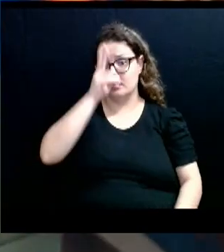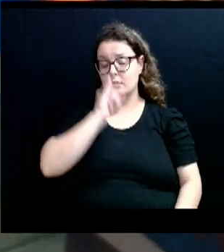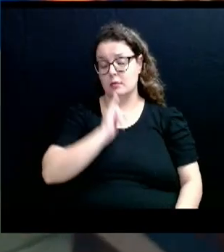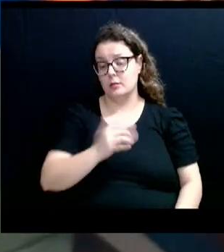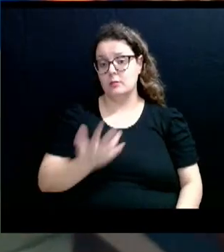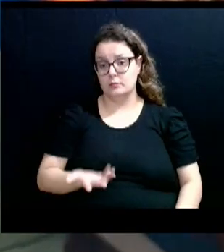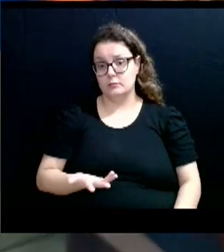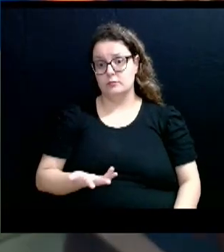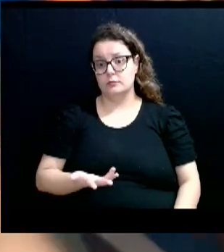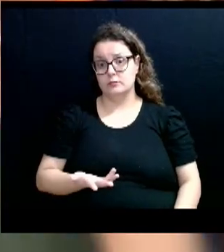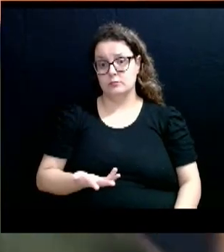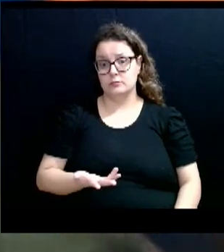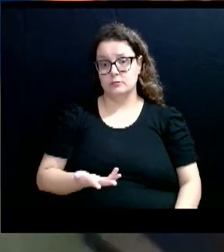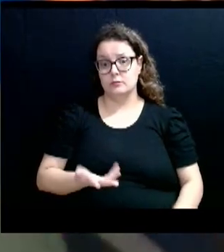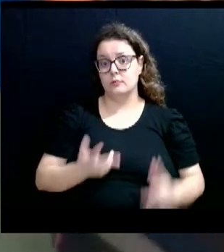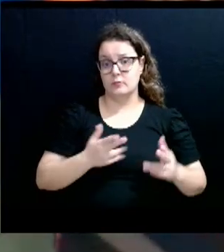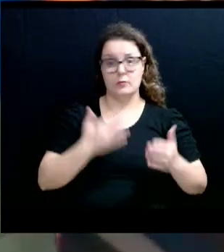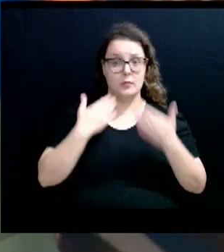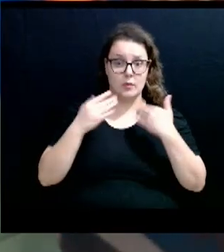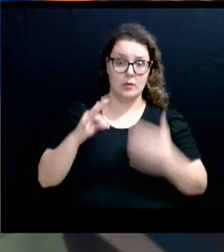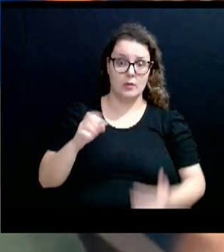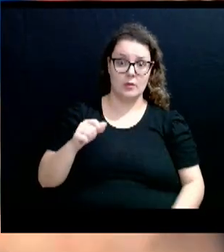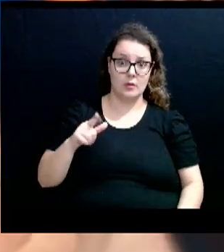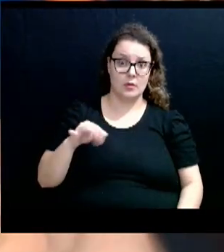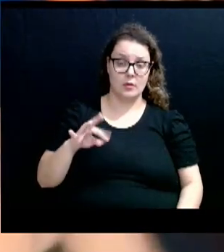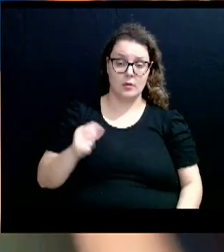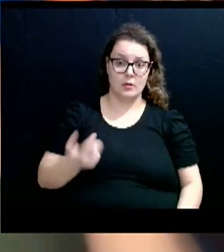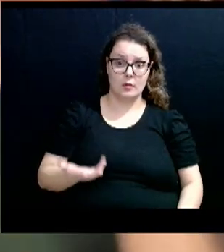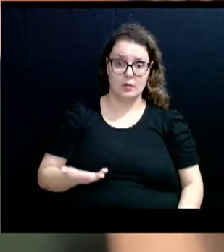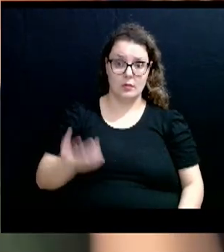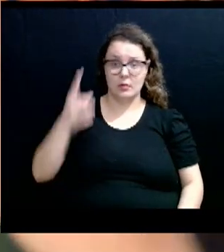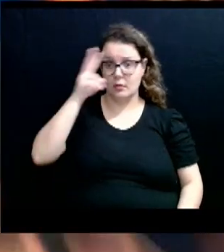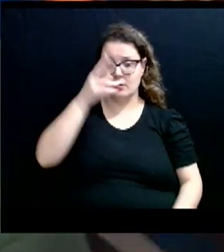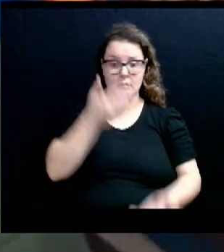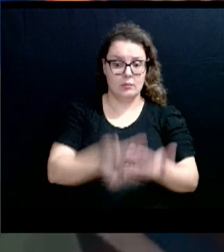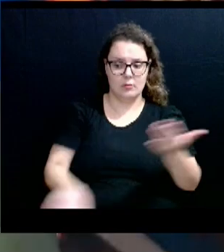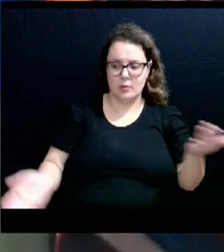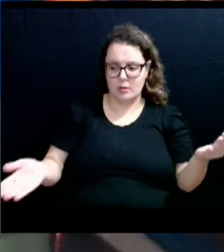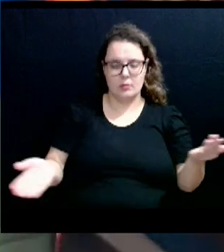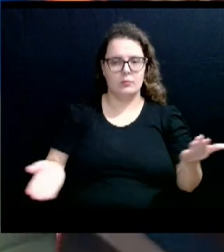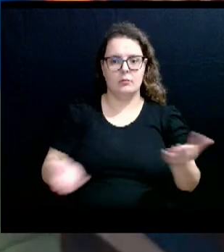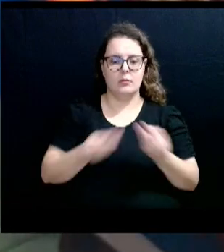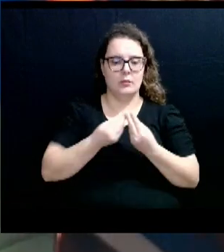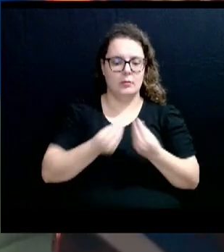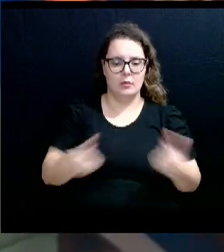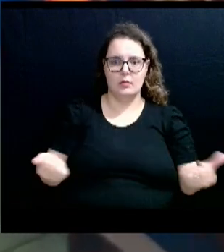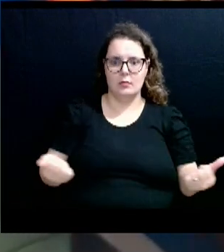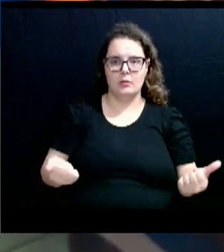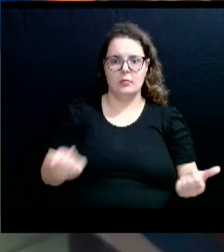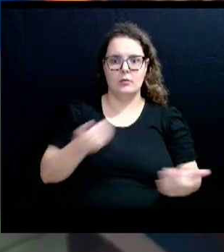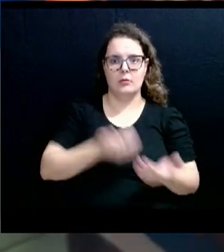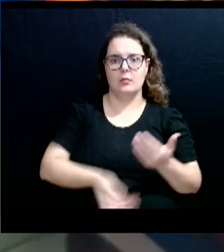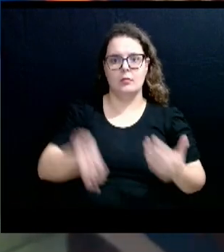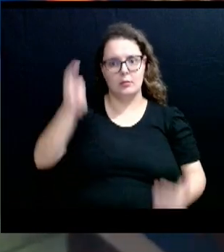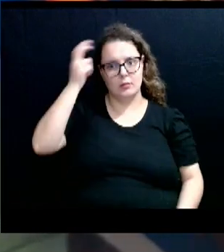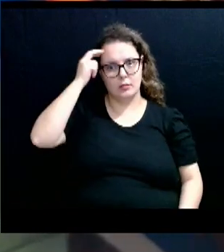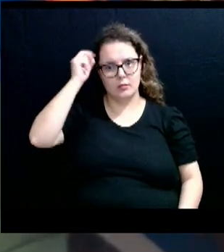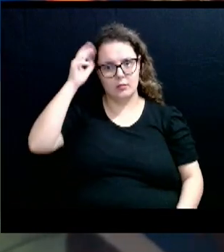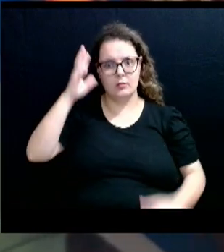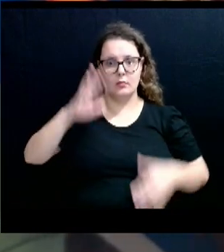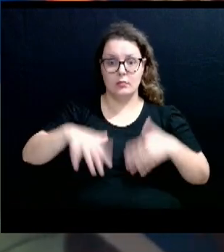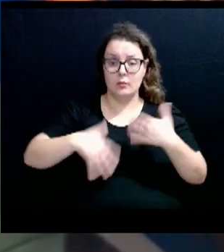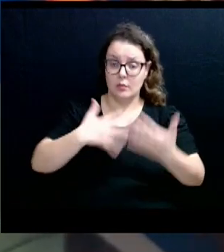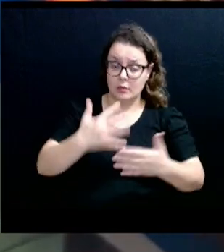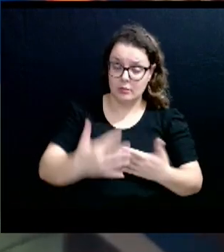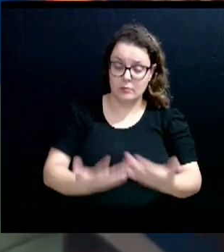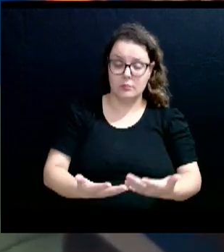você conversou com a Thalita ali, a história vai se perder, a gente vai perder cultura no meio disso tudo. Então, a crença